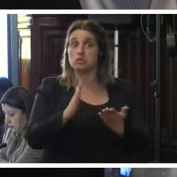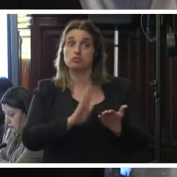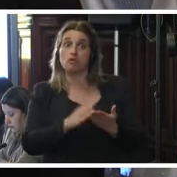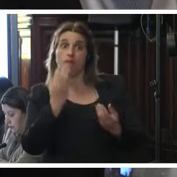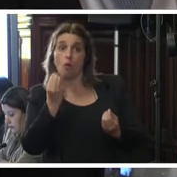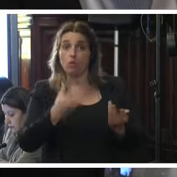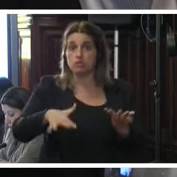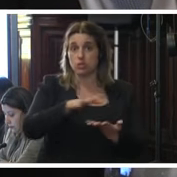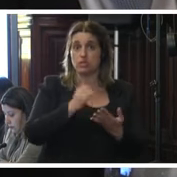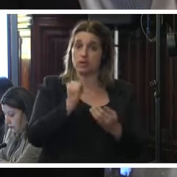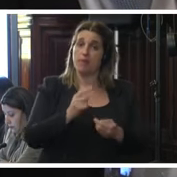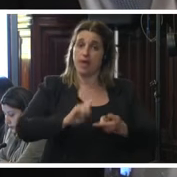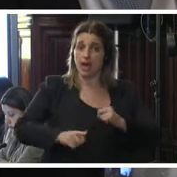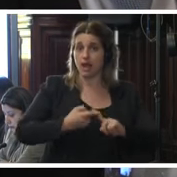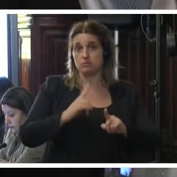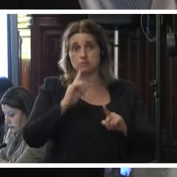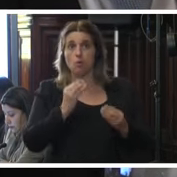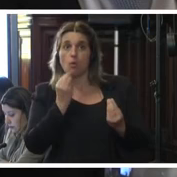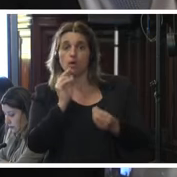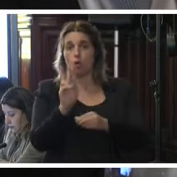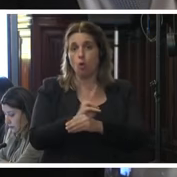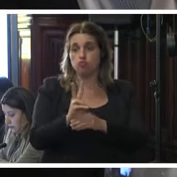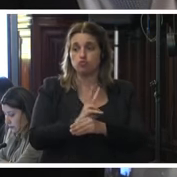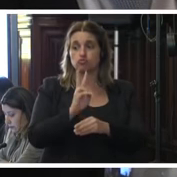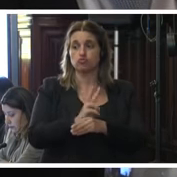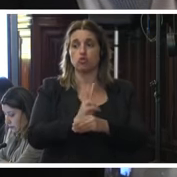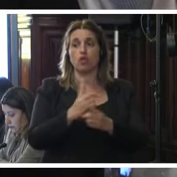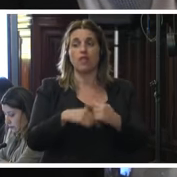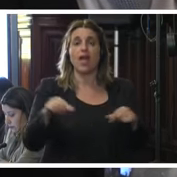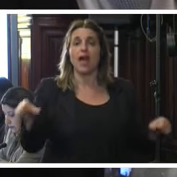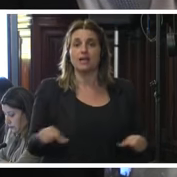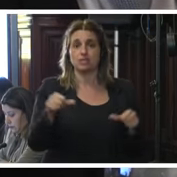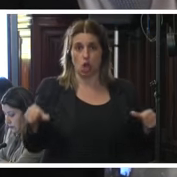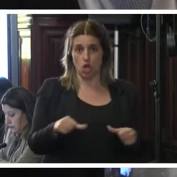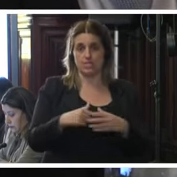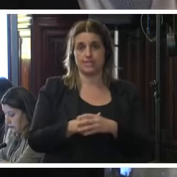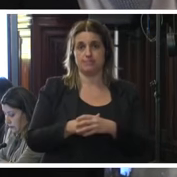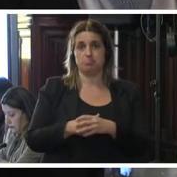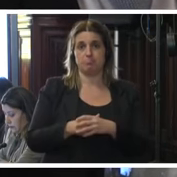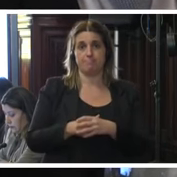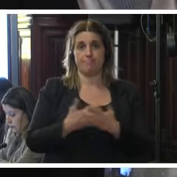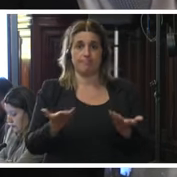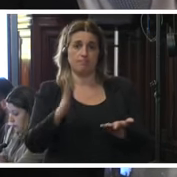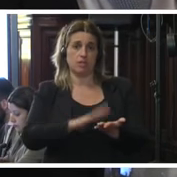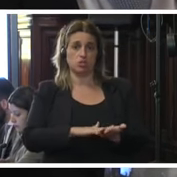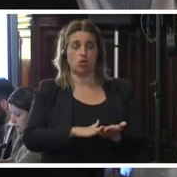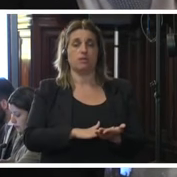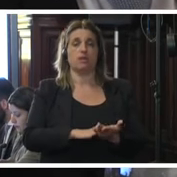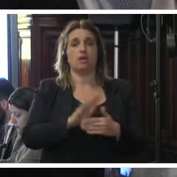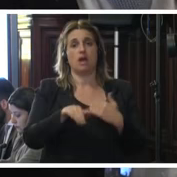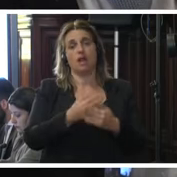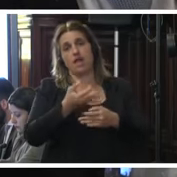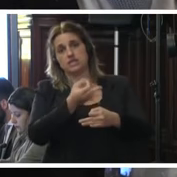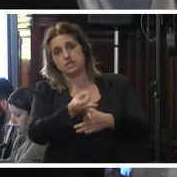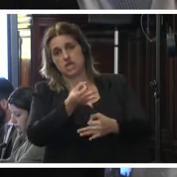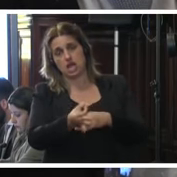para os segmentos vulneráveis, além do desenvolvimento de ações voltadas ao ensino e à valorização dos policiais e ao reaparelhamento das